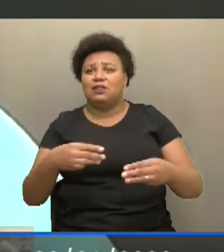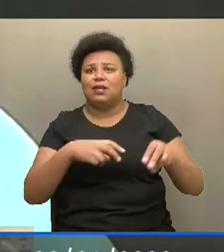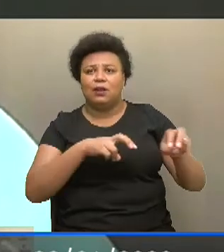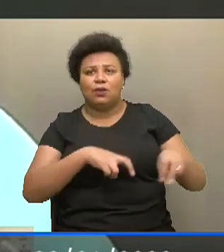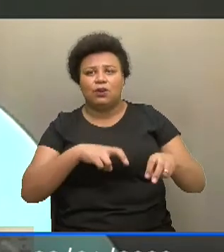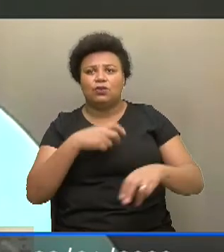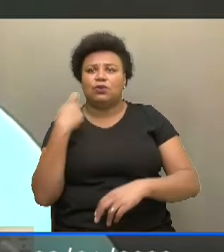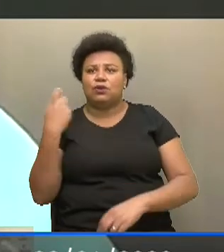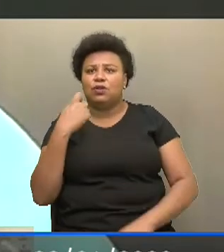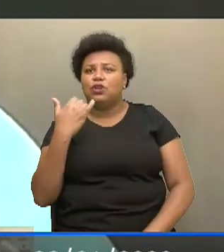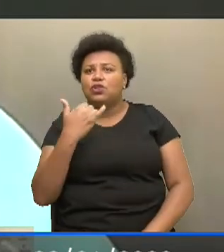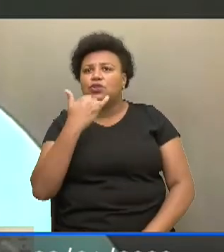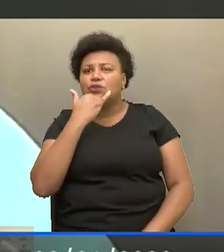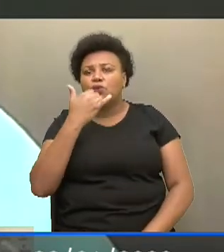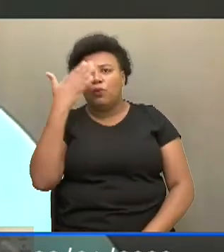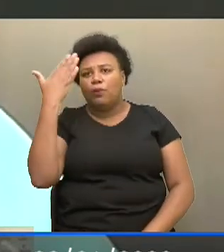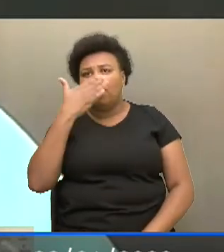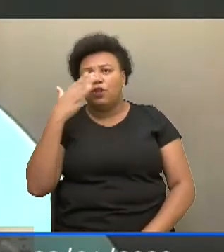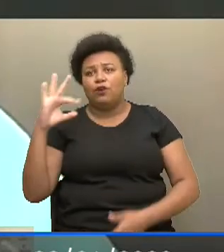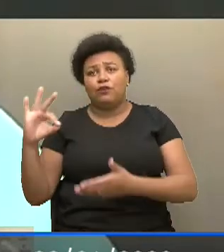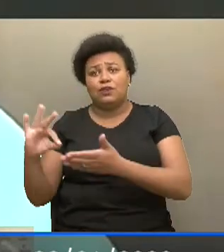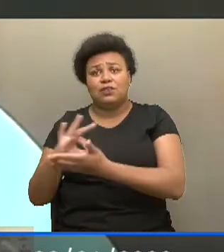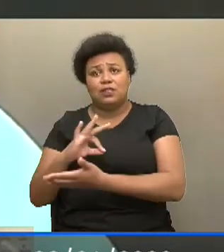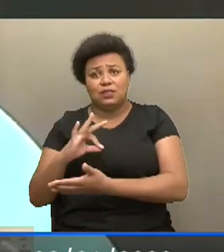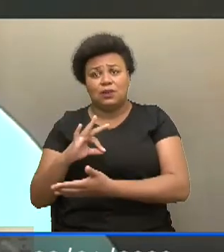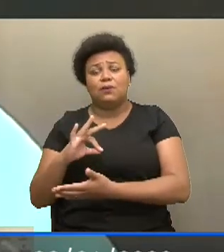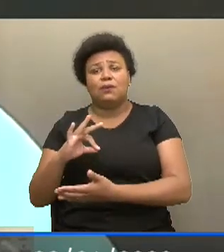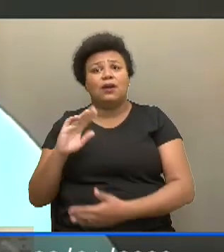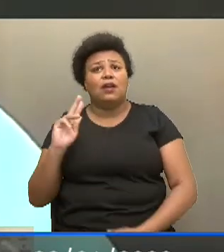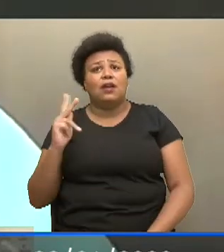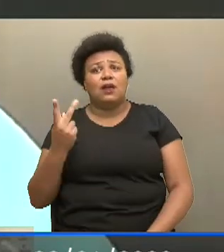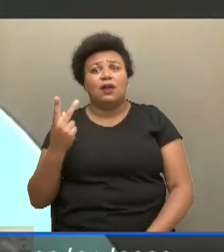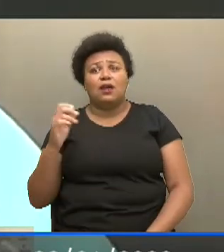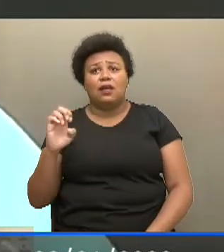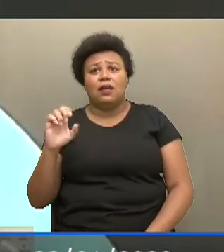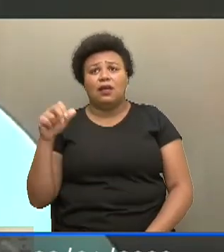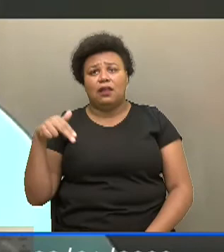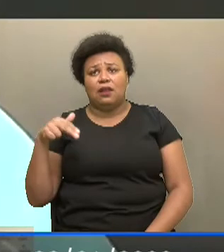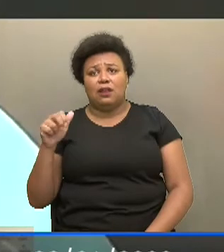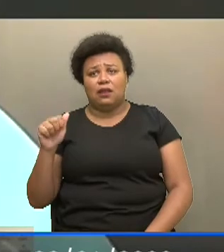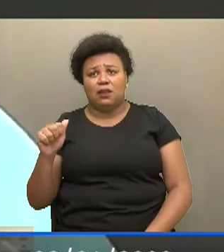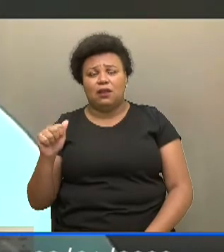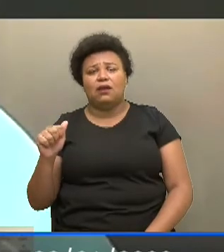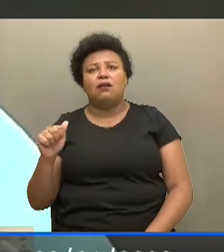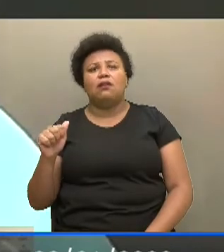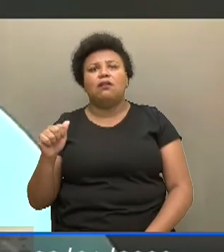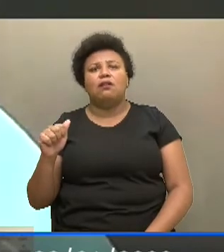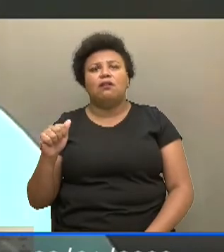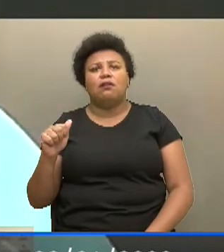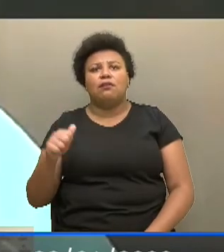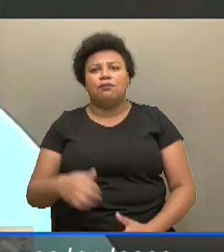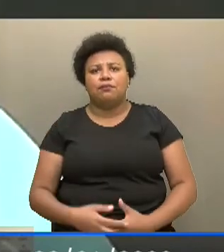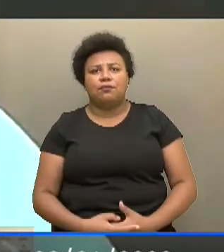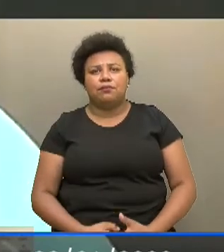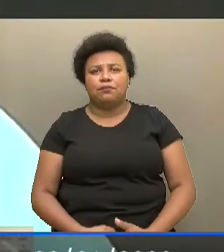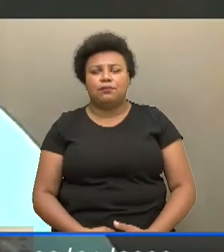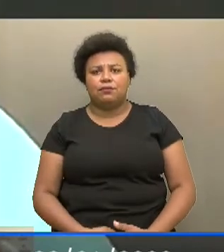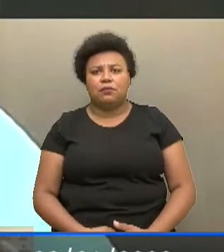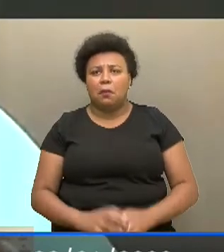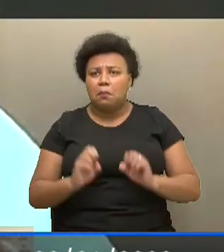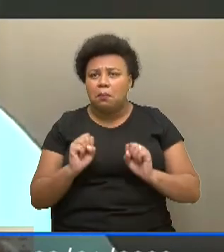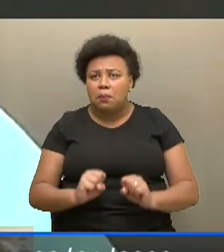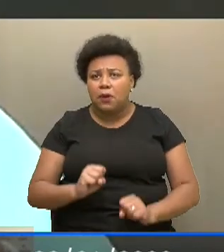do Sul. Desculpa que eu não tinha visto a sua inscrição aqui, Helena. Sim. Tá. Posso